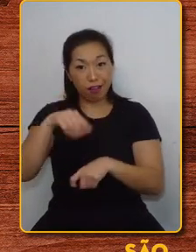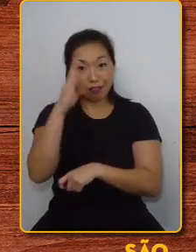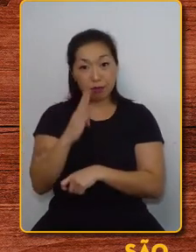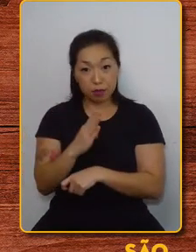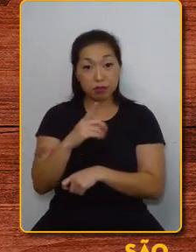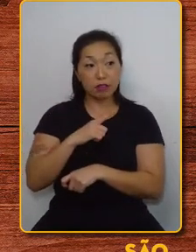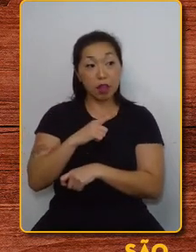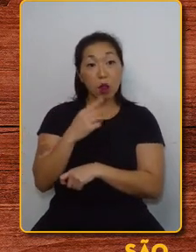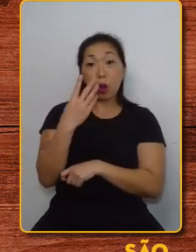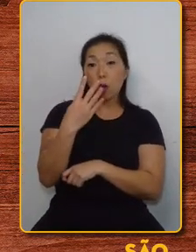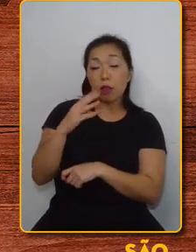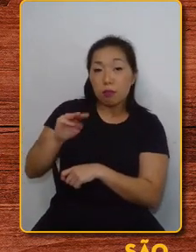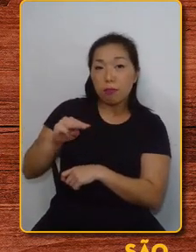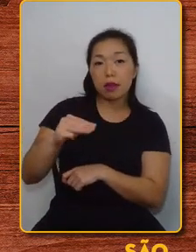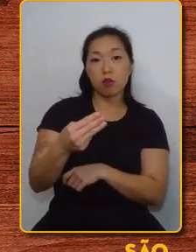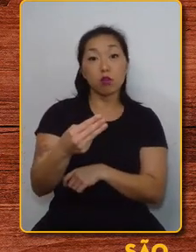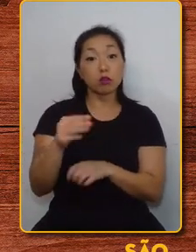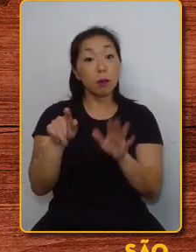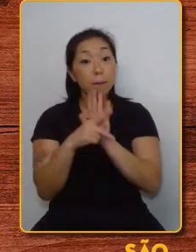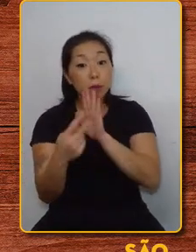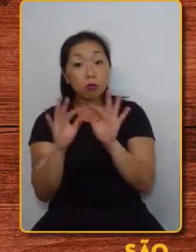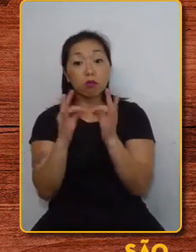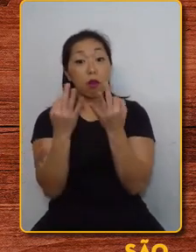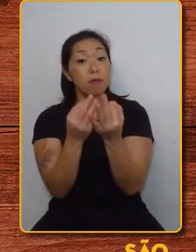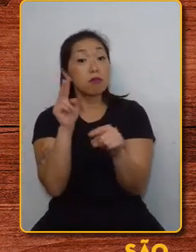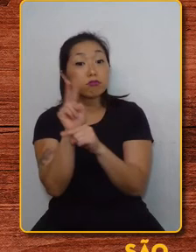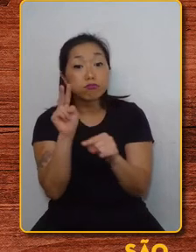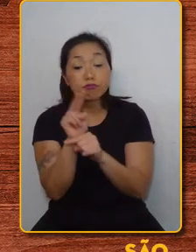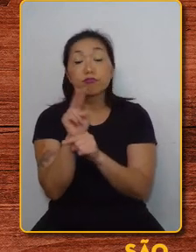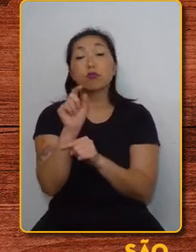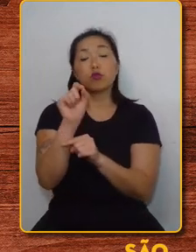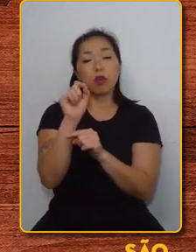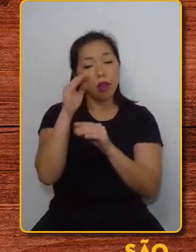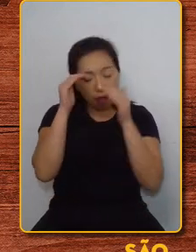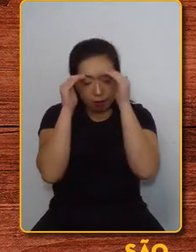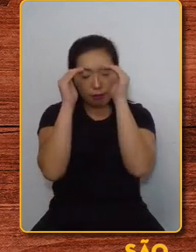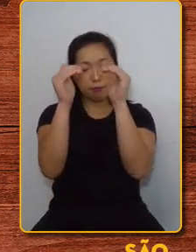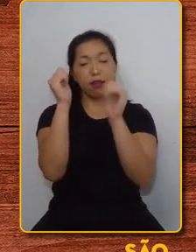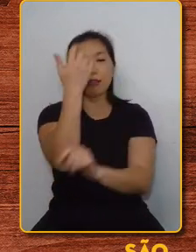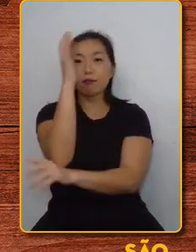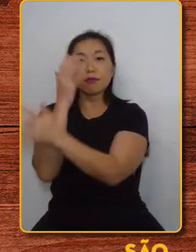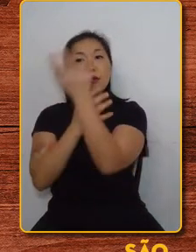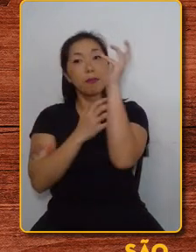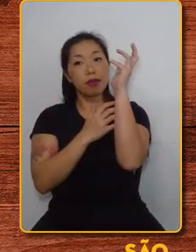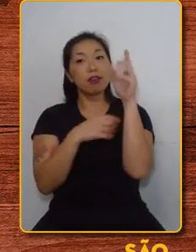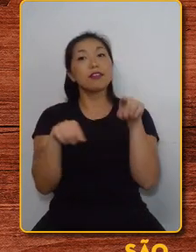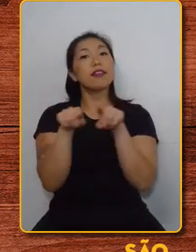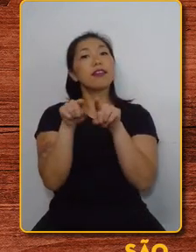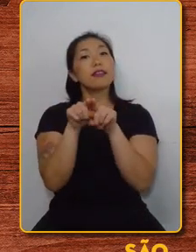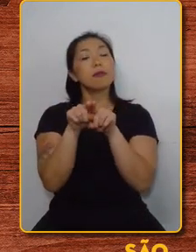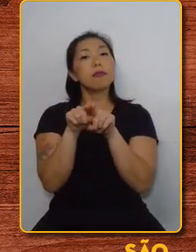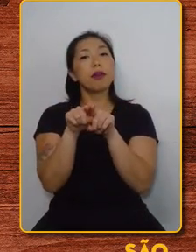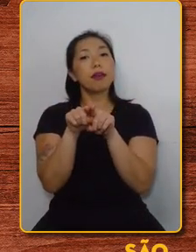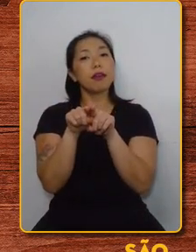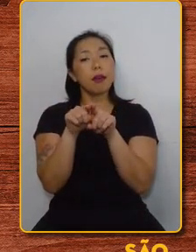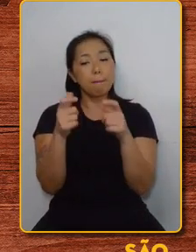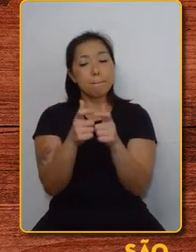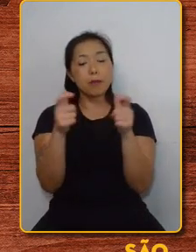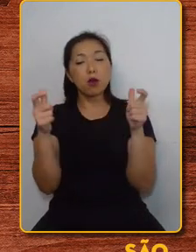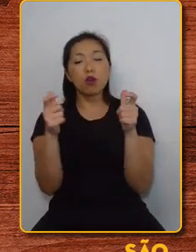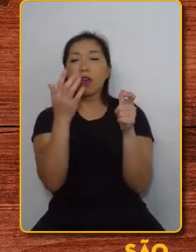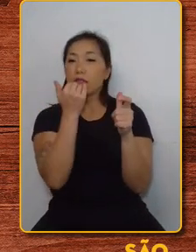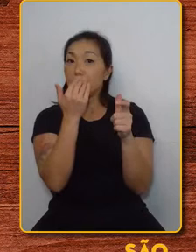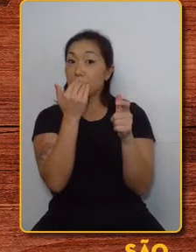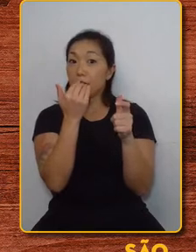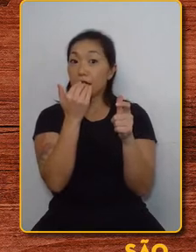utiliza estratégias de produção que respeitam o meio ambiente e é responsável pela maior parte do alimento que chega às